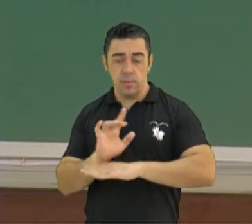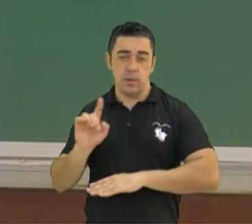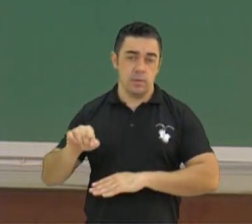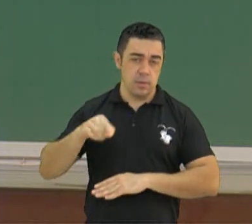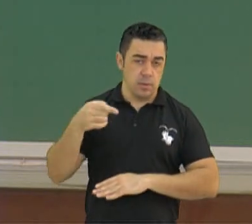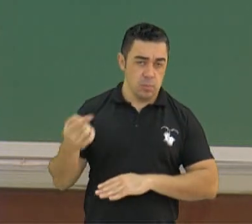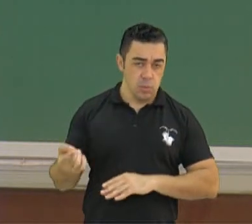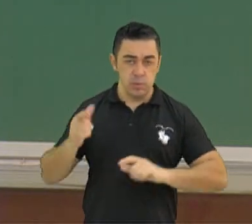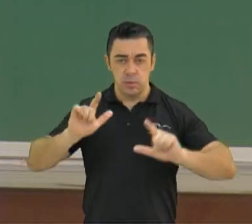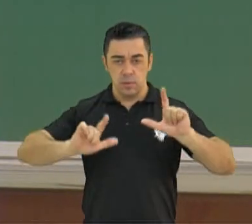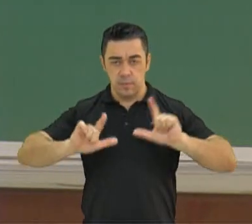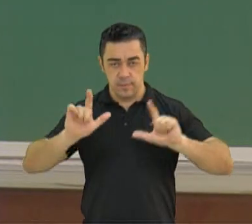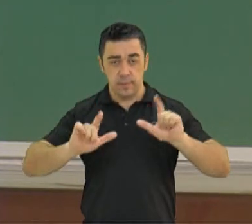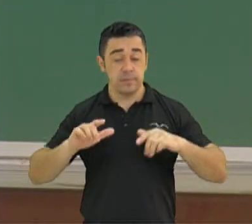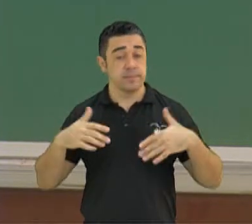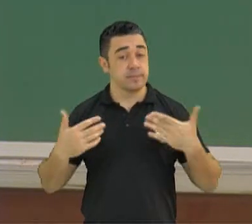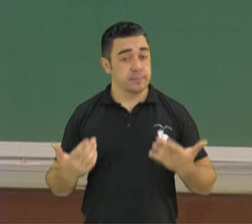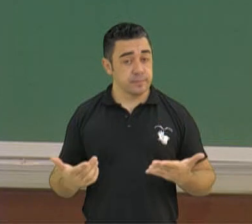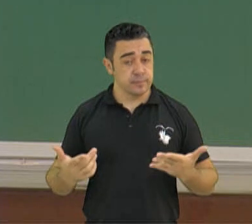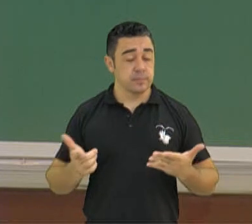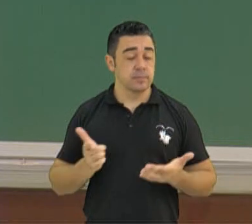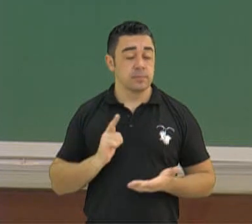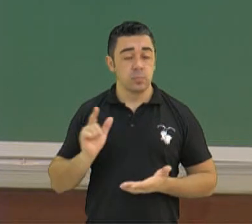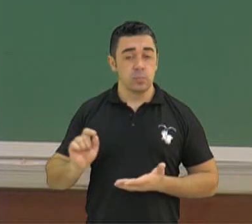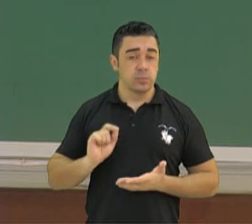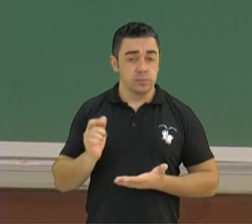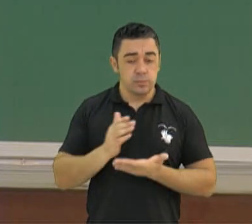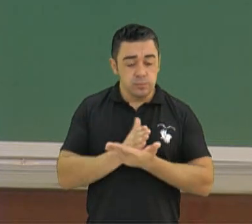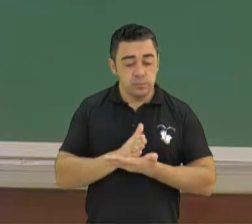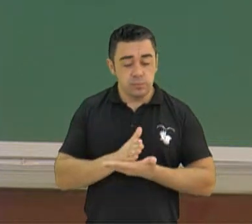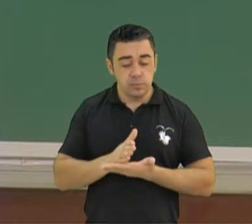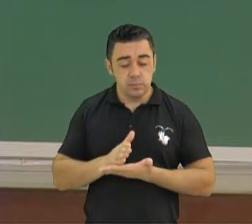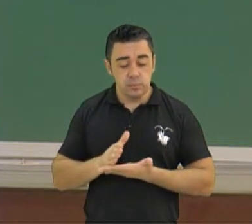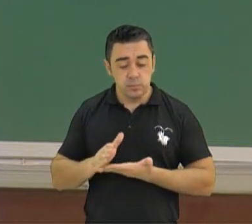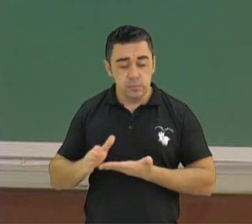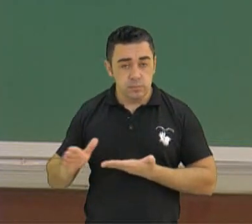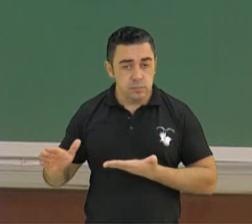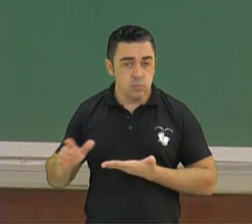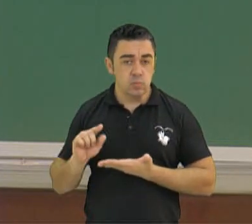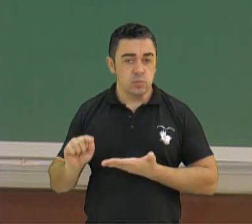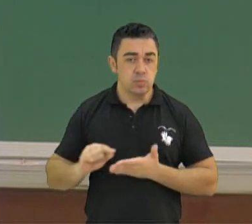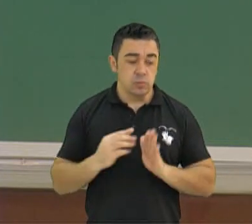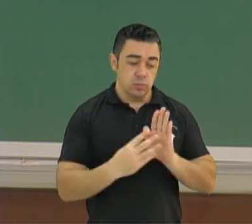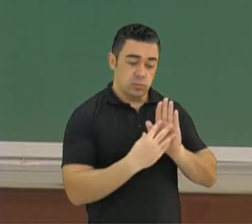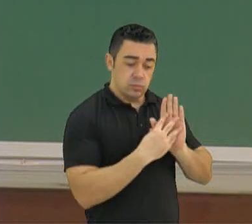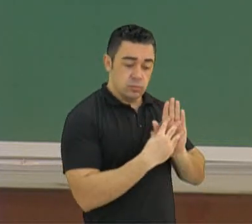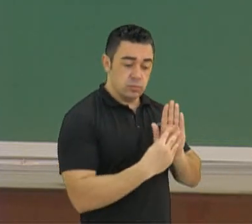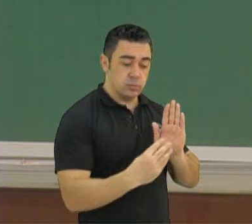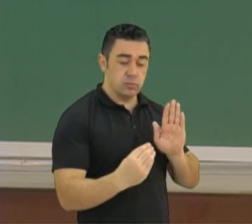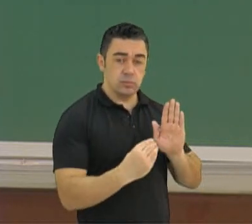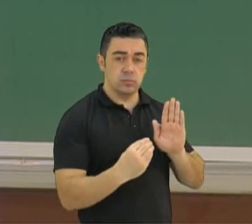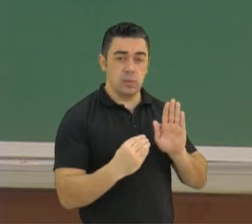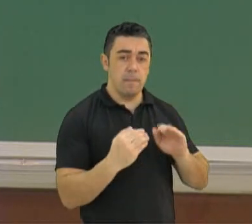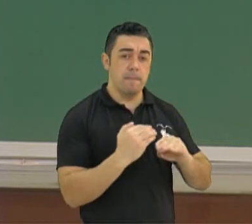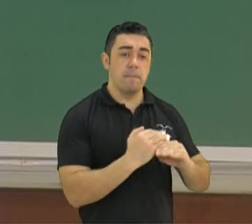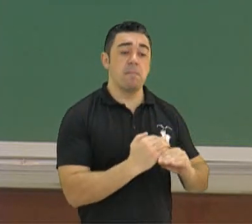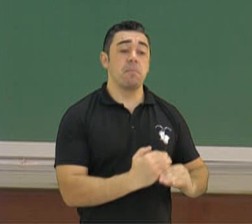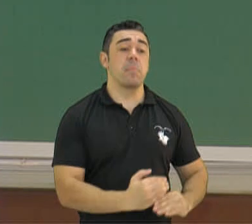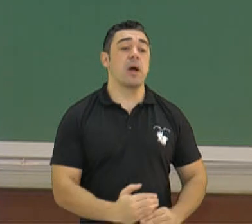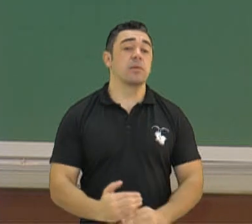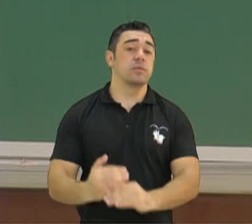diante, elas vão trazendo e vão colocando esse padrão de corpo que vem